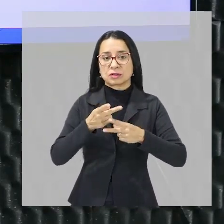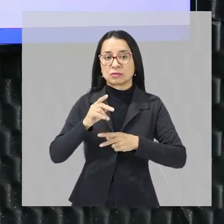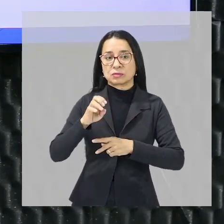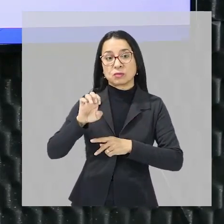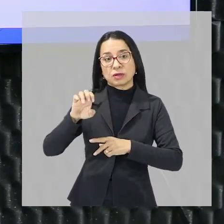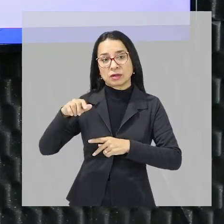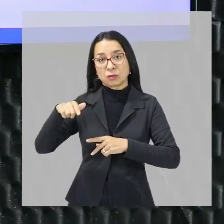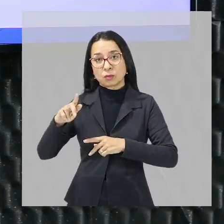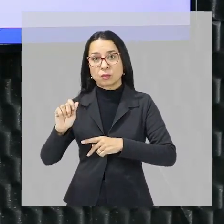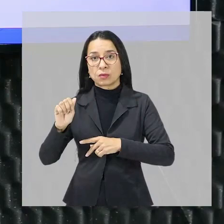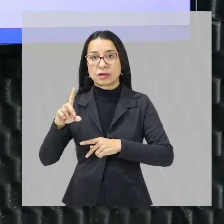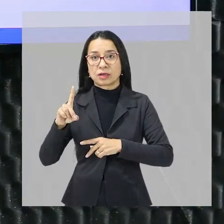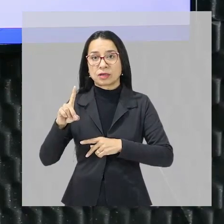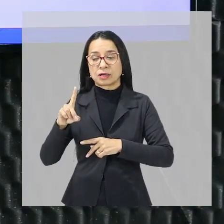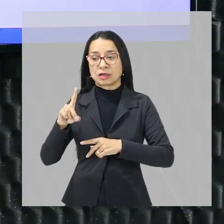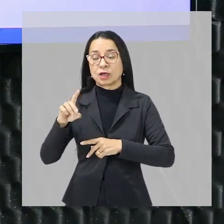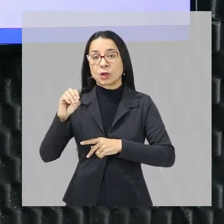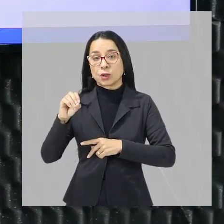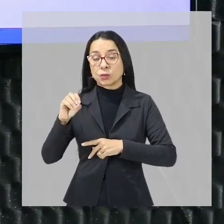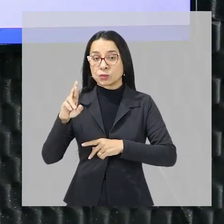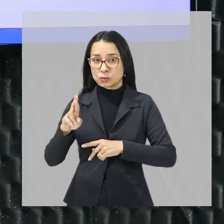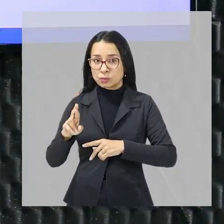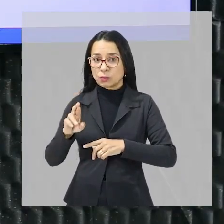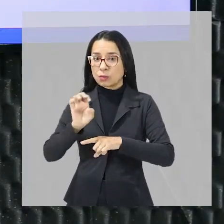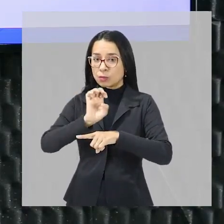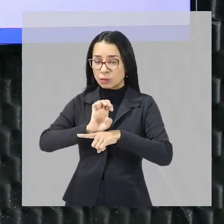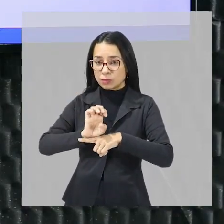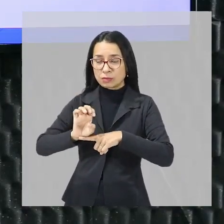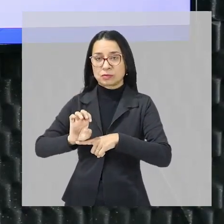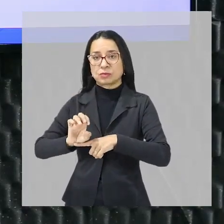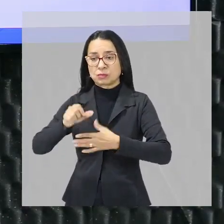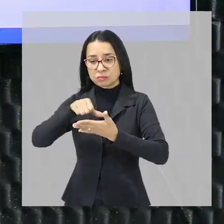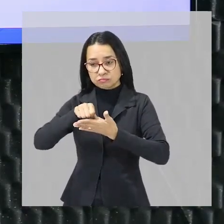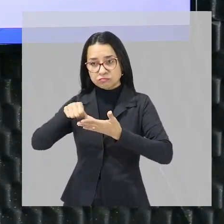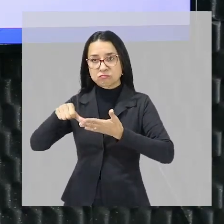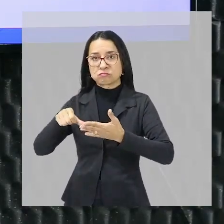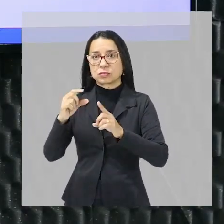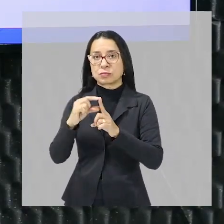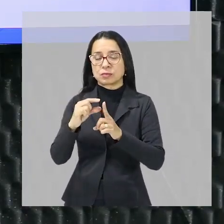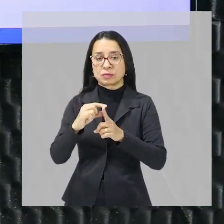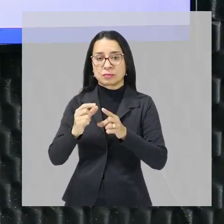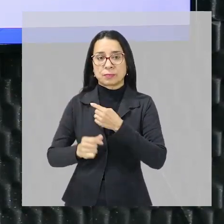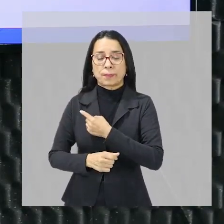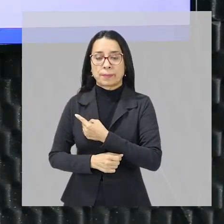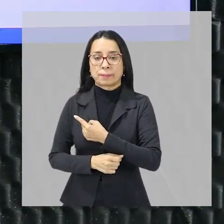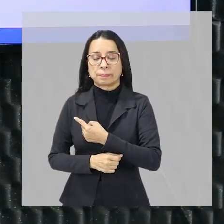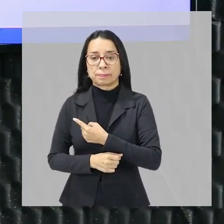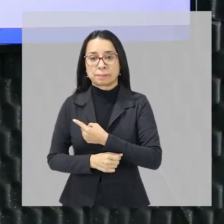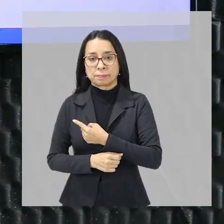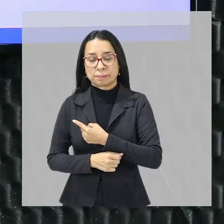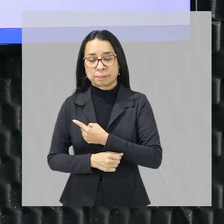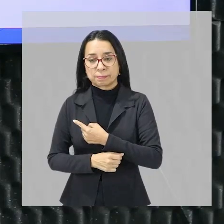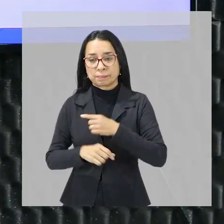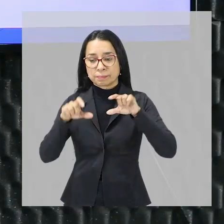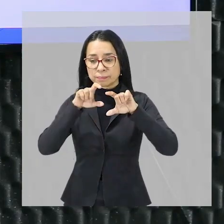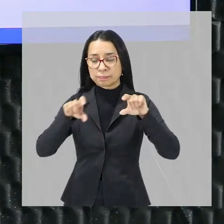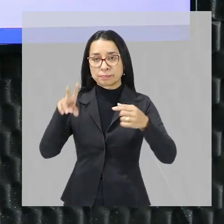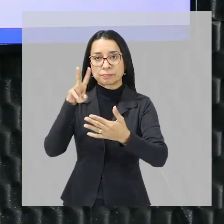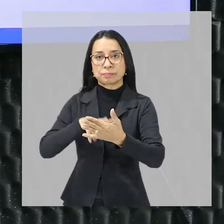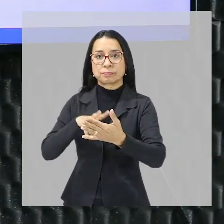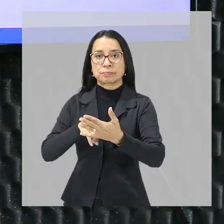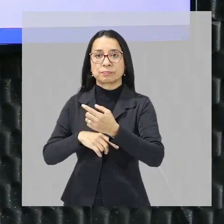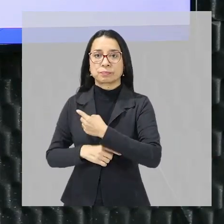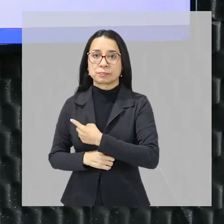marca Equador, destaca, né, circula a palavra Equador. O Equador foi o primeiro país do mundo a introduzir